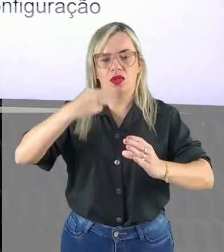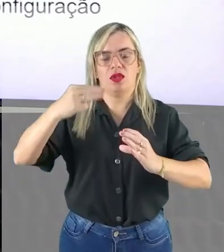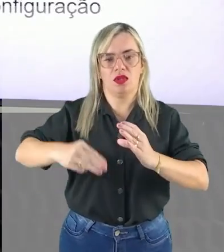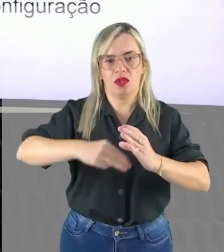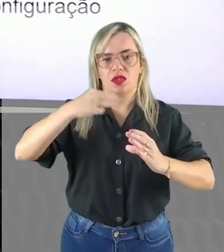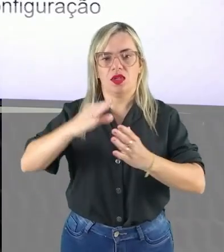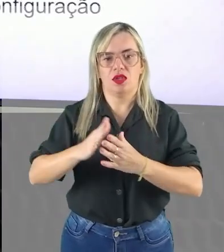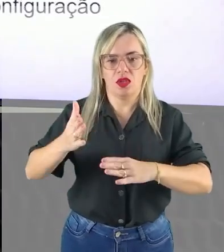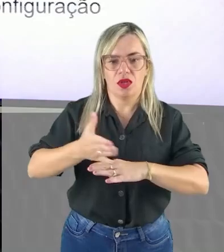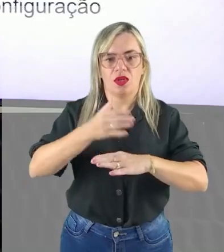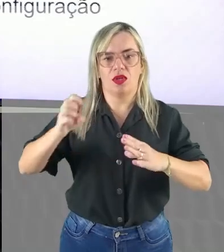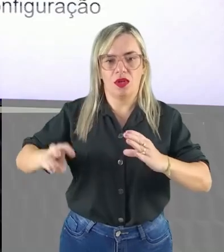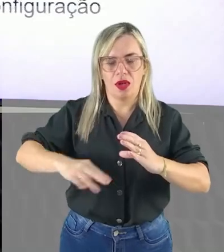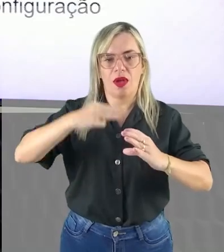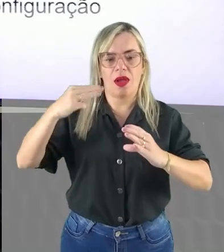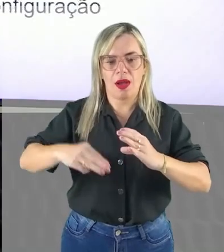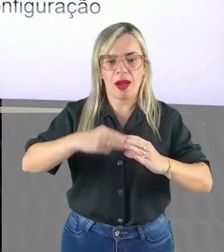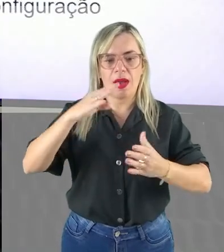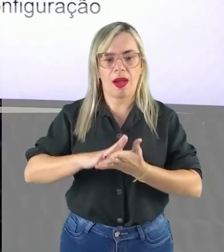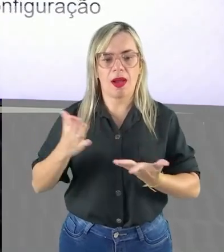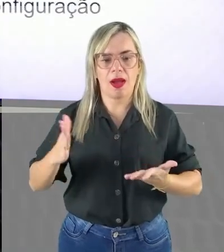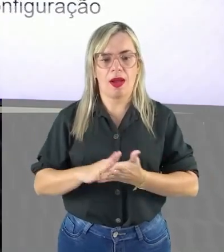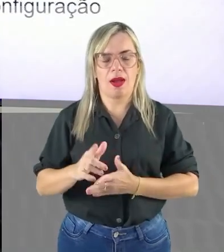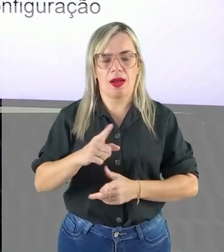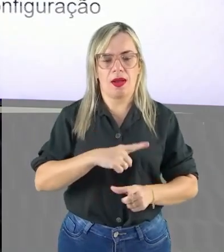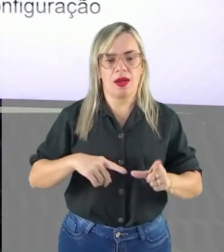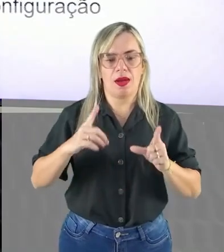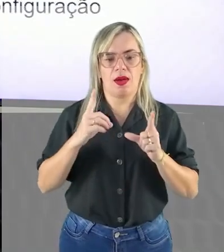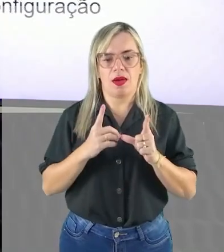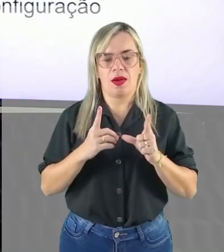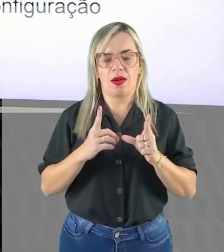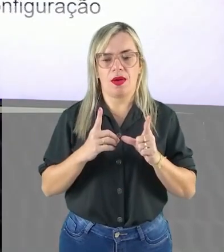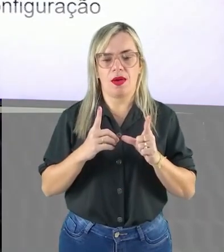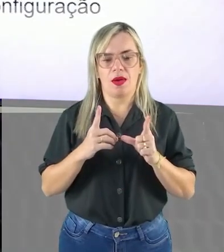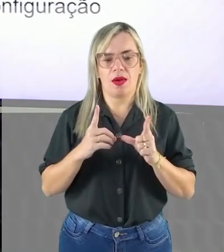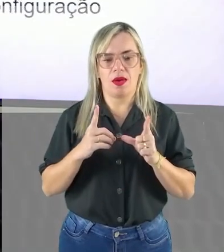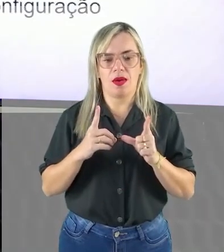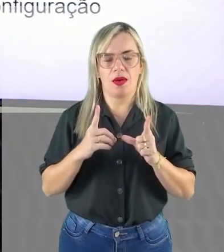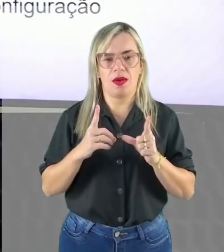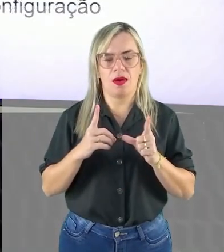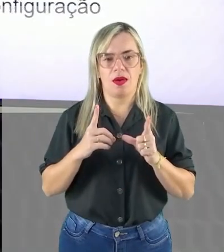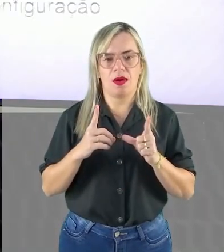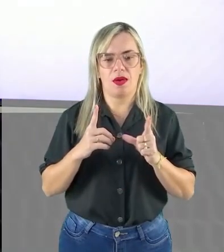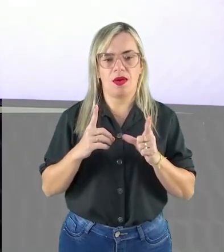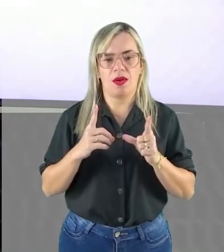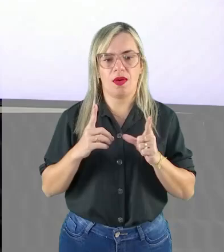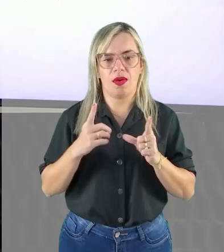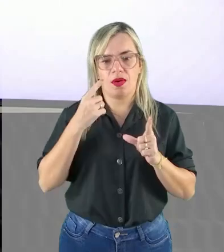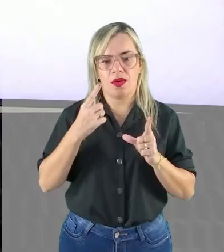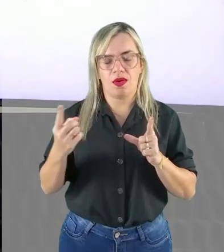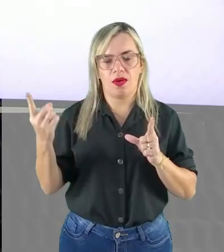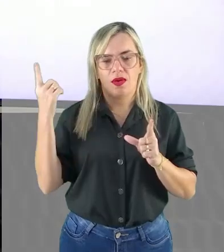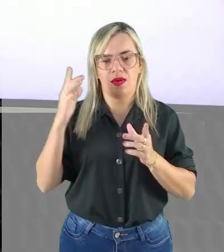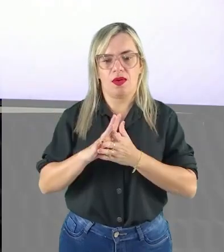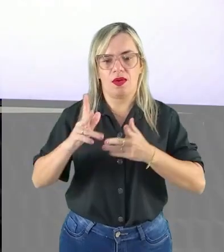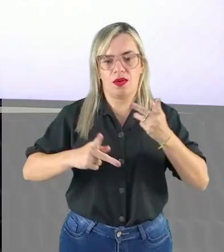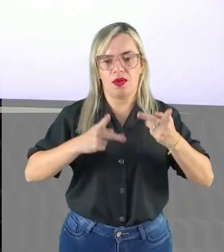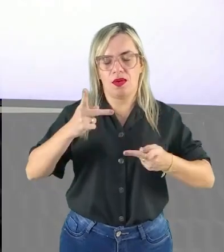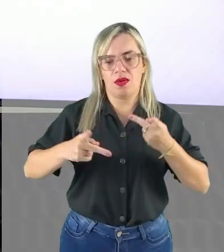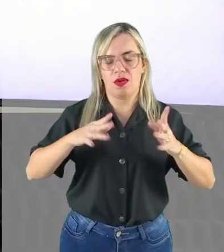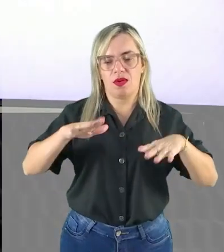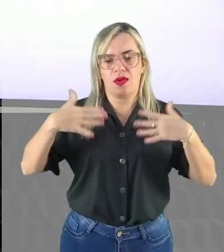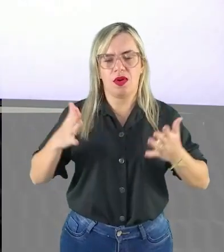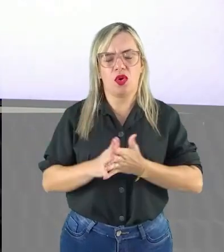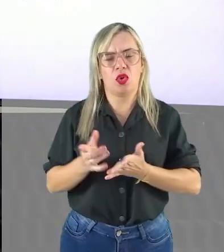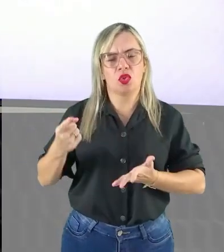notificação. Então ele critica a ingerência do celular sobre as escolhas dos usuários. E aí a gente volta aqui, ele fala,